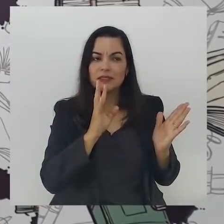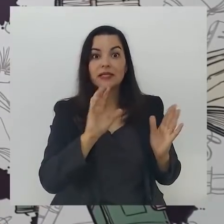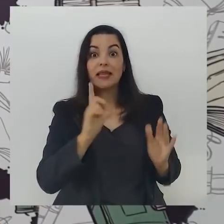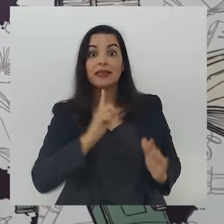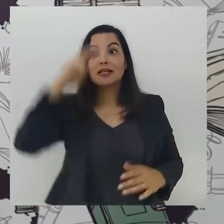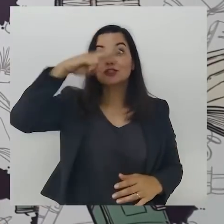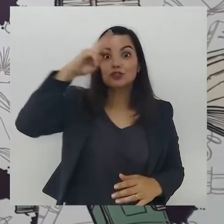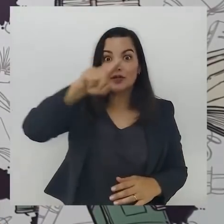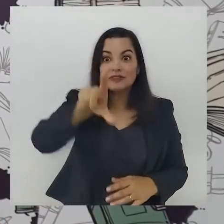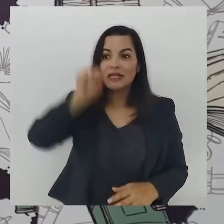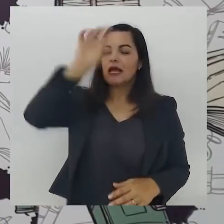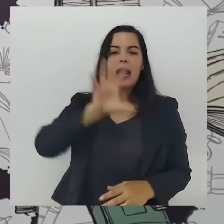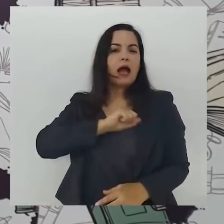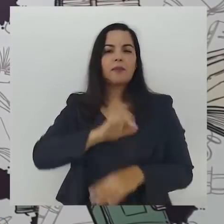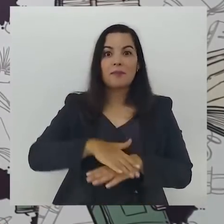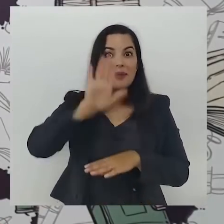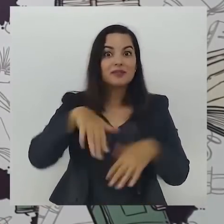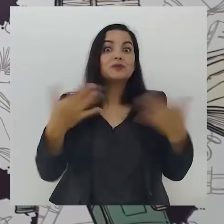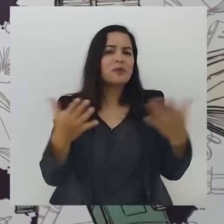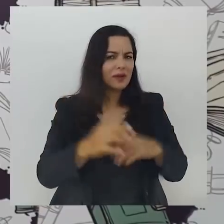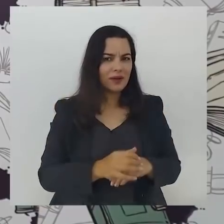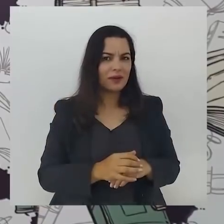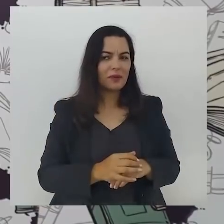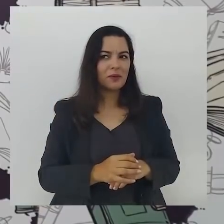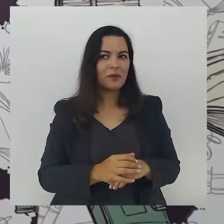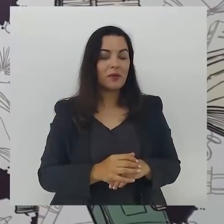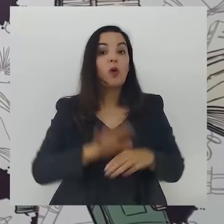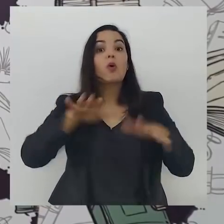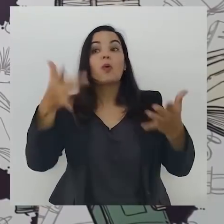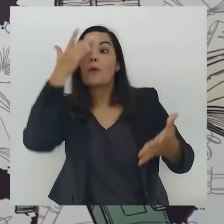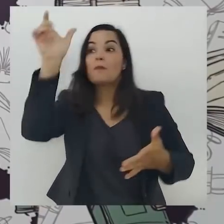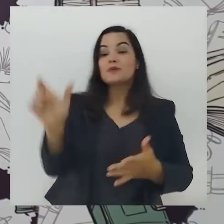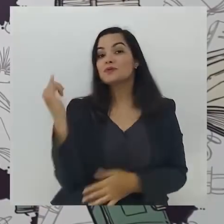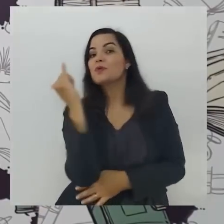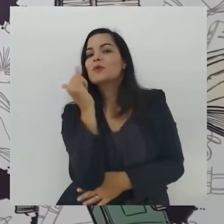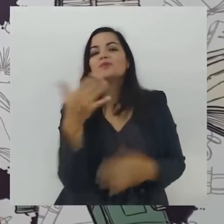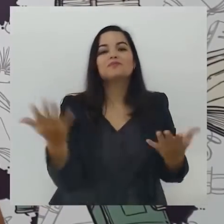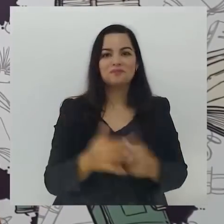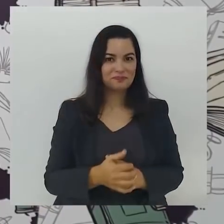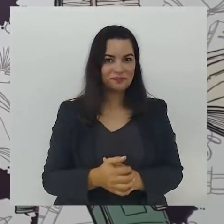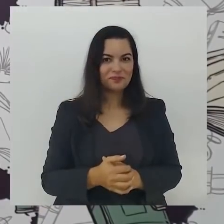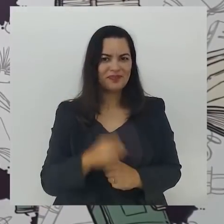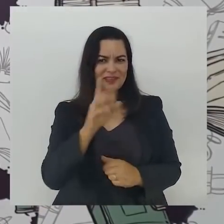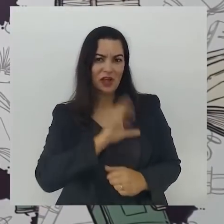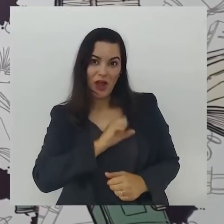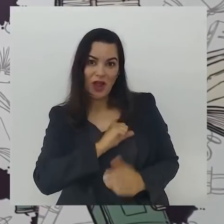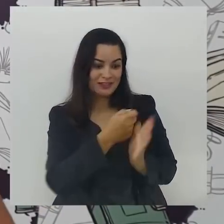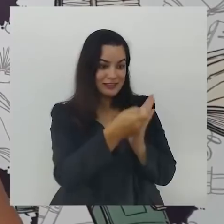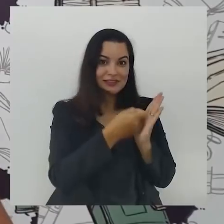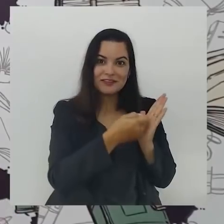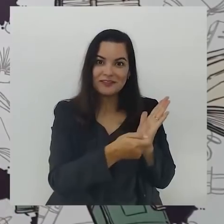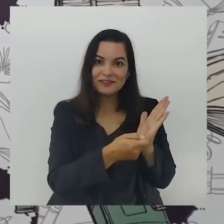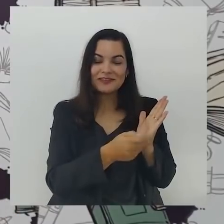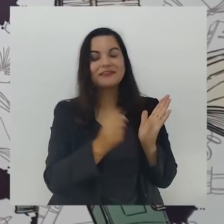que é a sua história preferida? Qual é? Quem contou essa história para você? Você gosta de escrever?